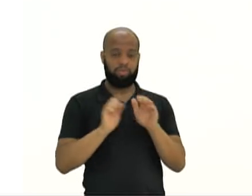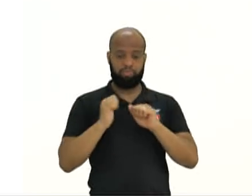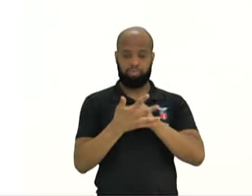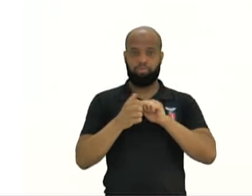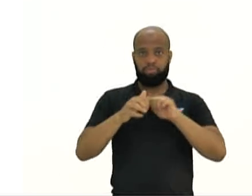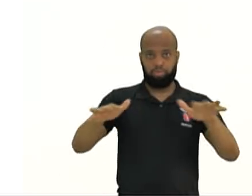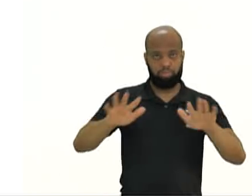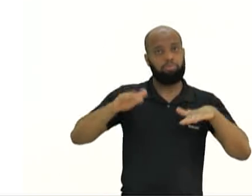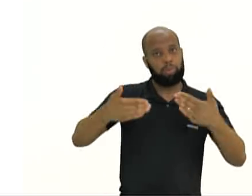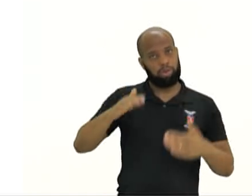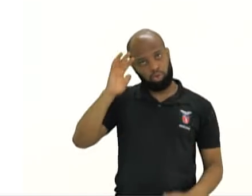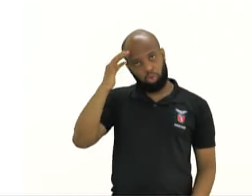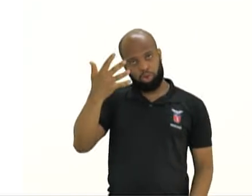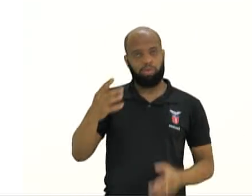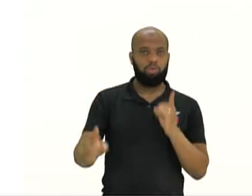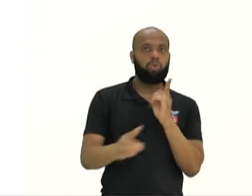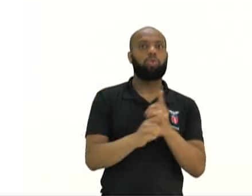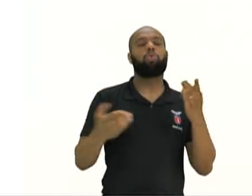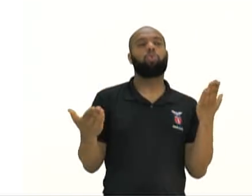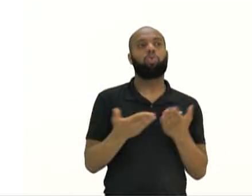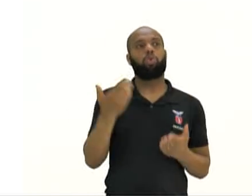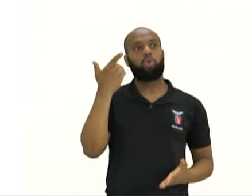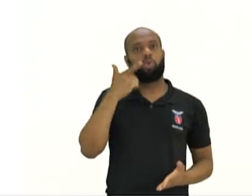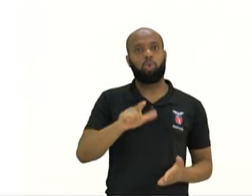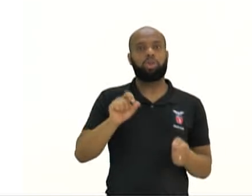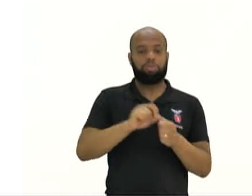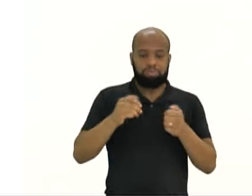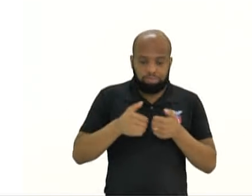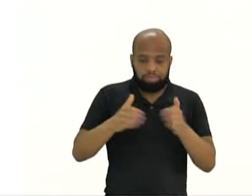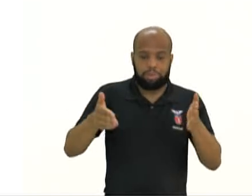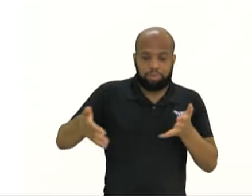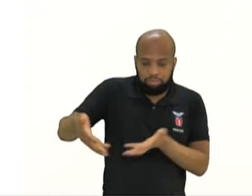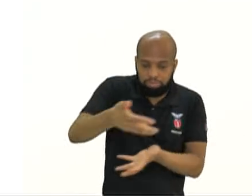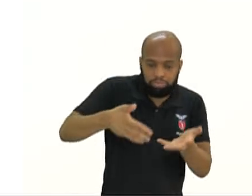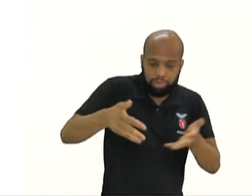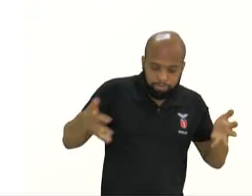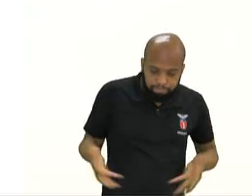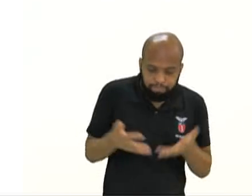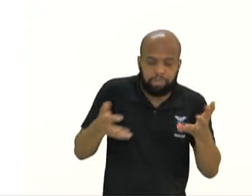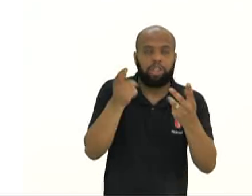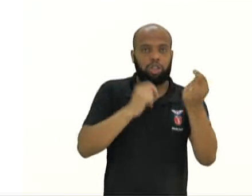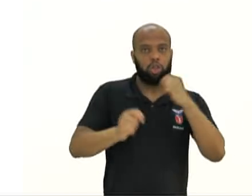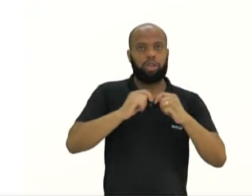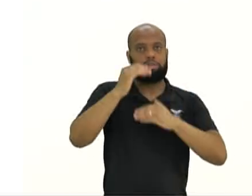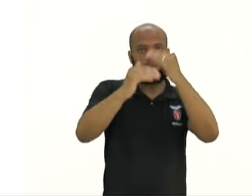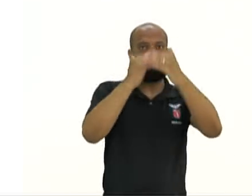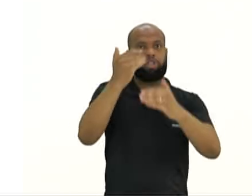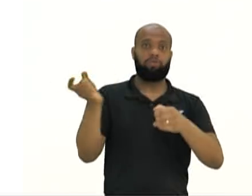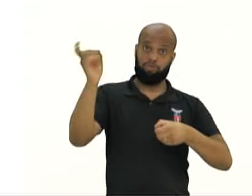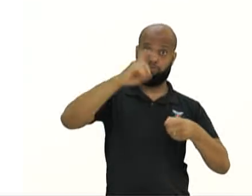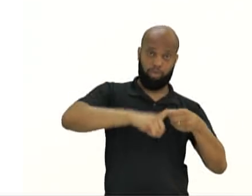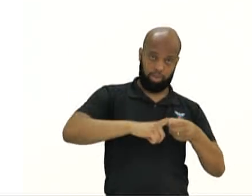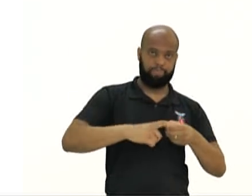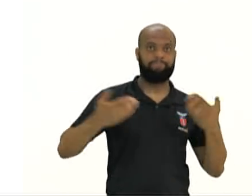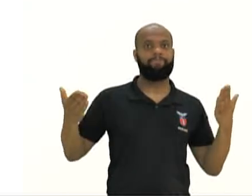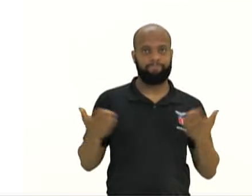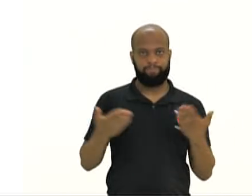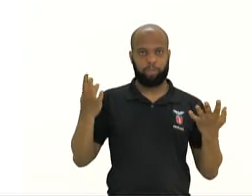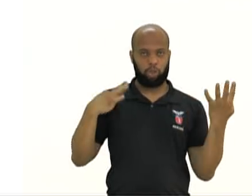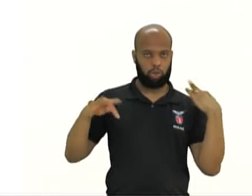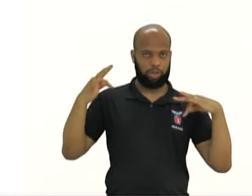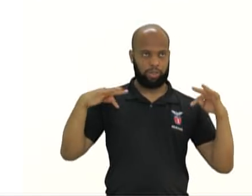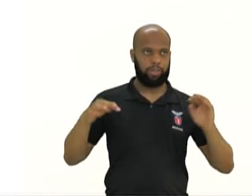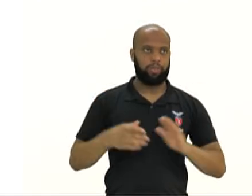solução que as Ilhas Fiji encontraram para reaquecer a economia, né? Voltar a desenvolver as atividades de